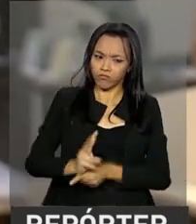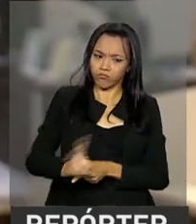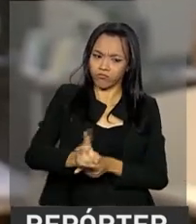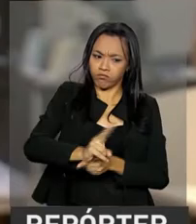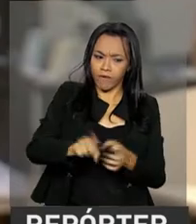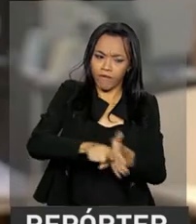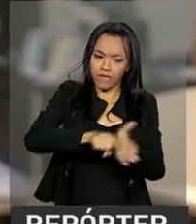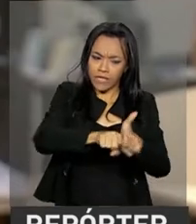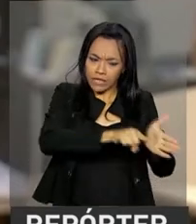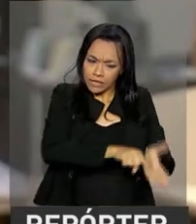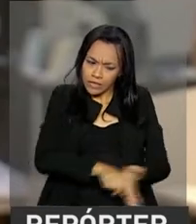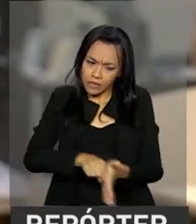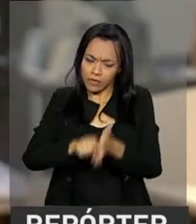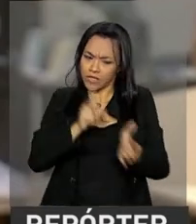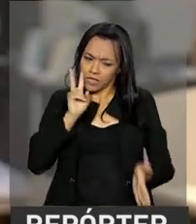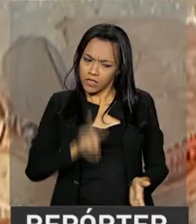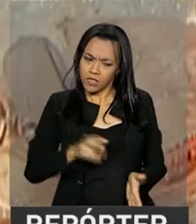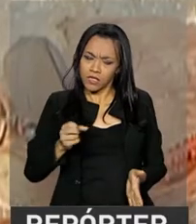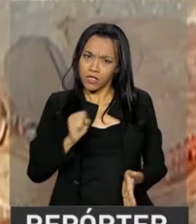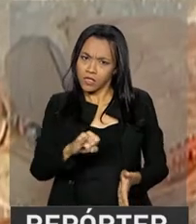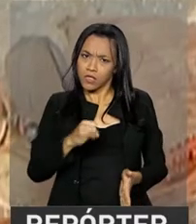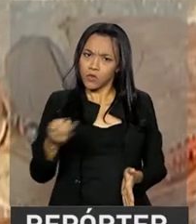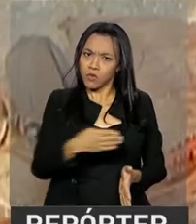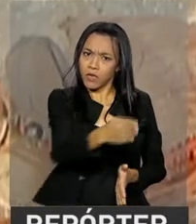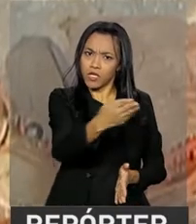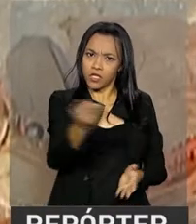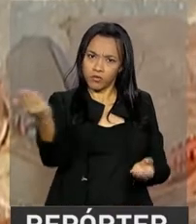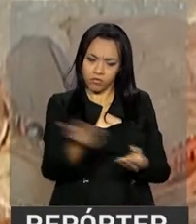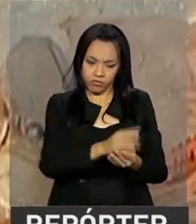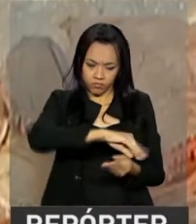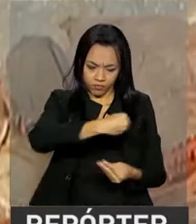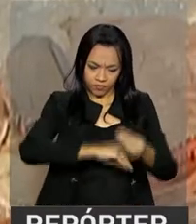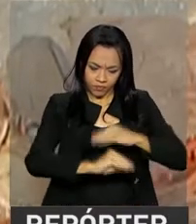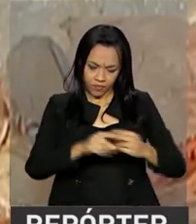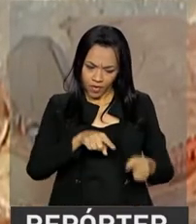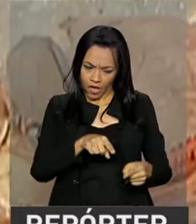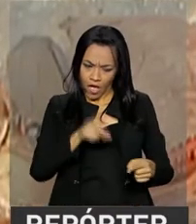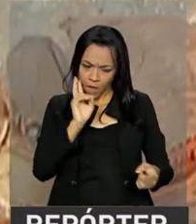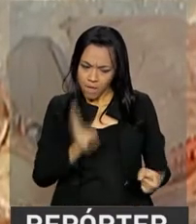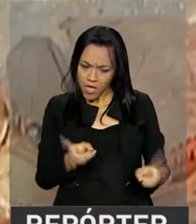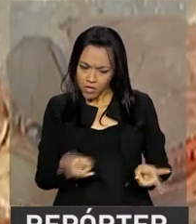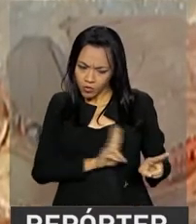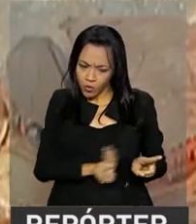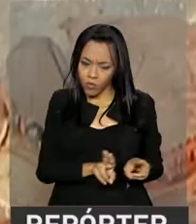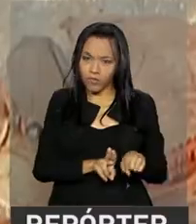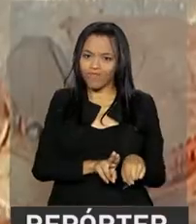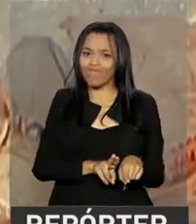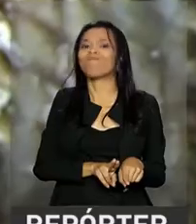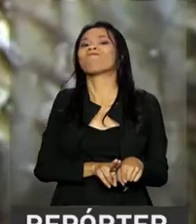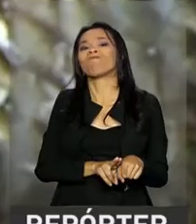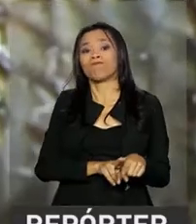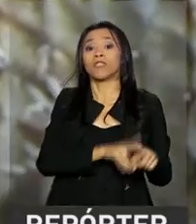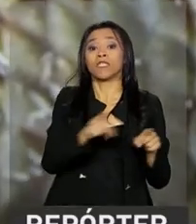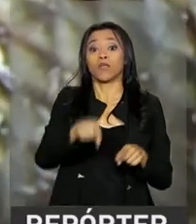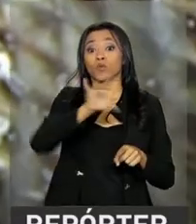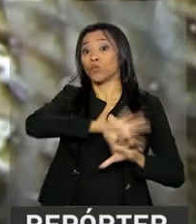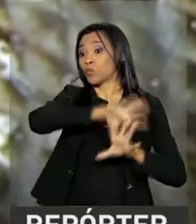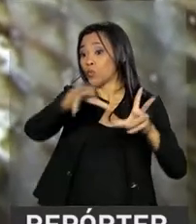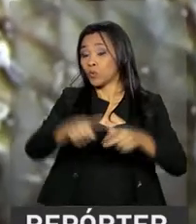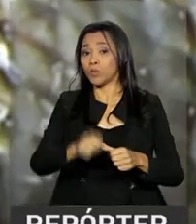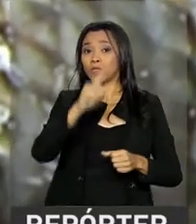que se apura é se os peixes que estão dentro das embalagens são da espécie que aparece no rótulo no total os fiscais coletaram os